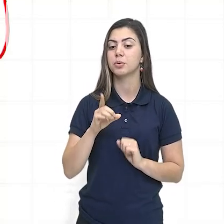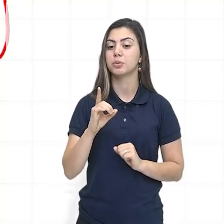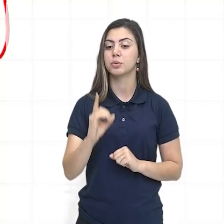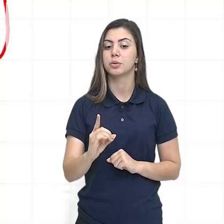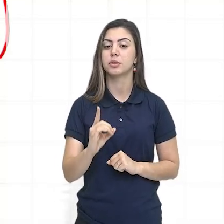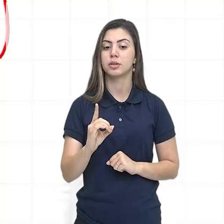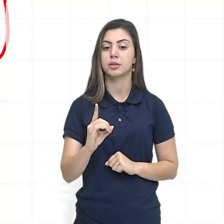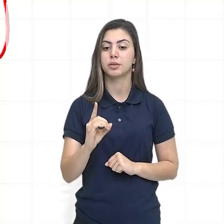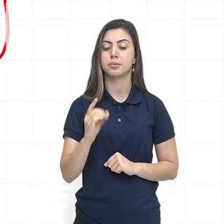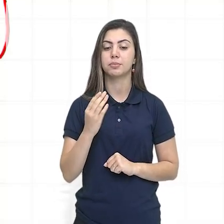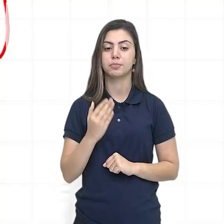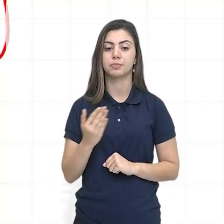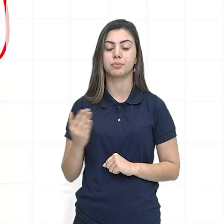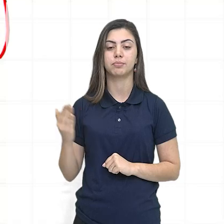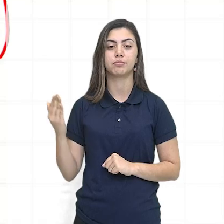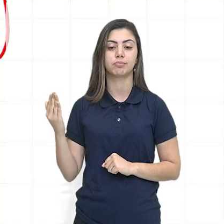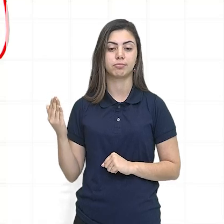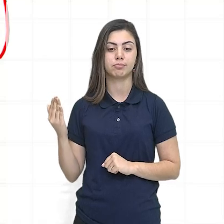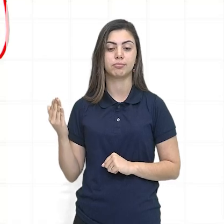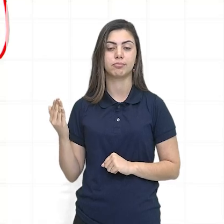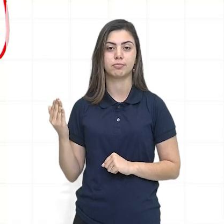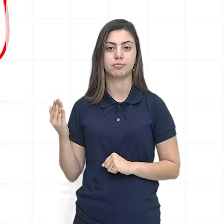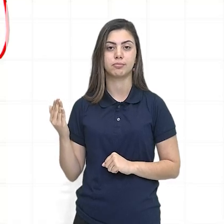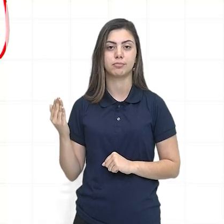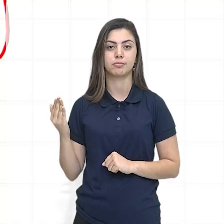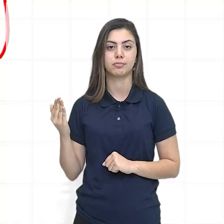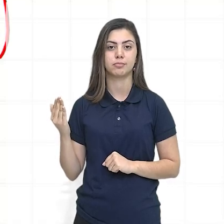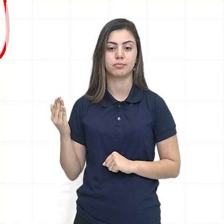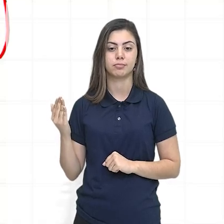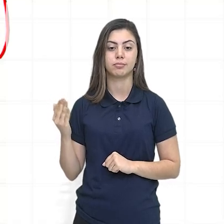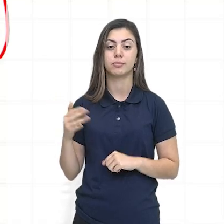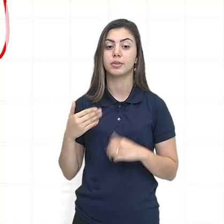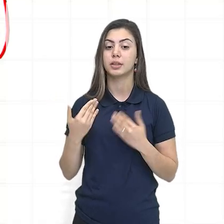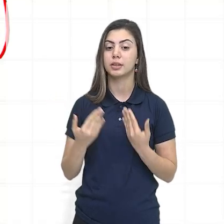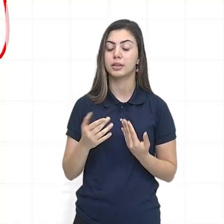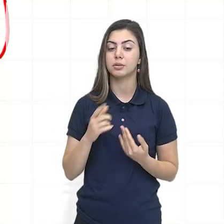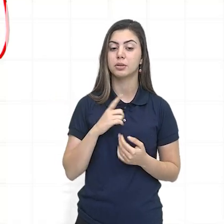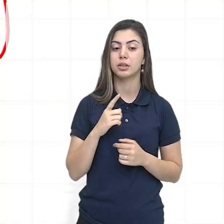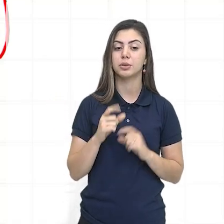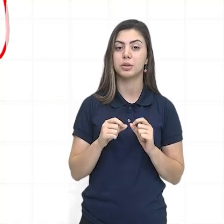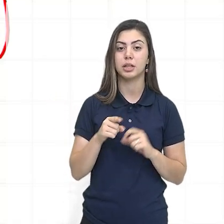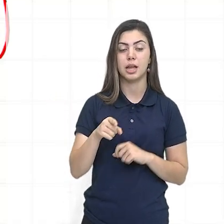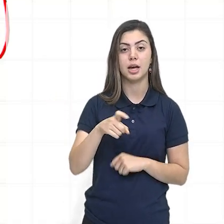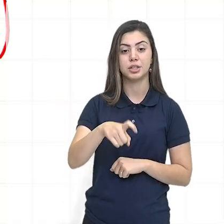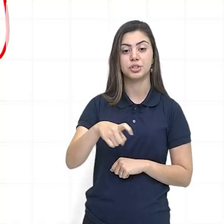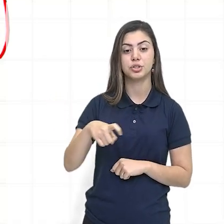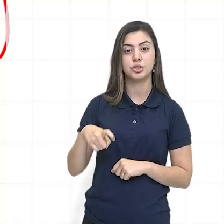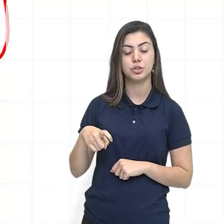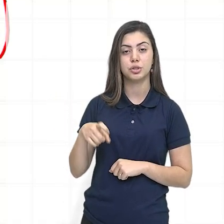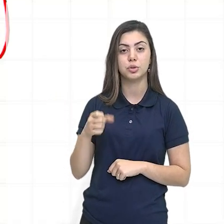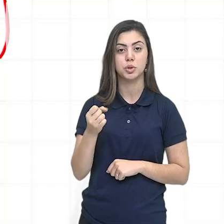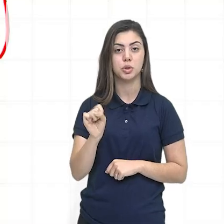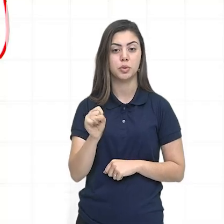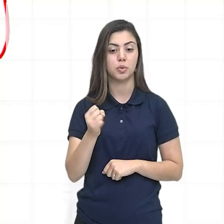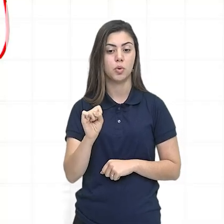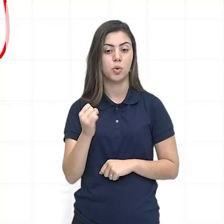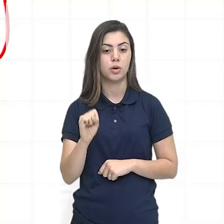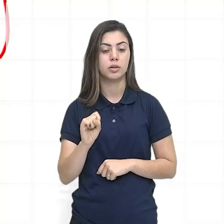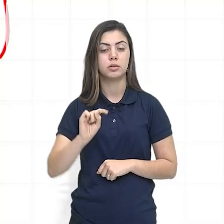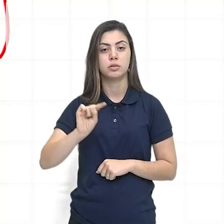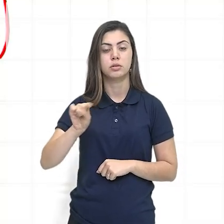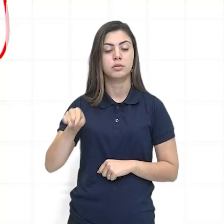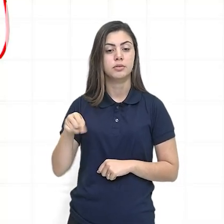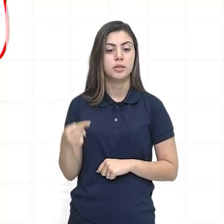ó, aqui você segue o ponto D, ó, primeiro de X, 8, e